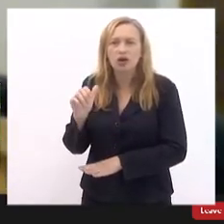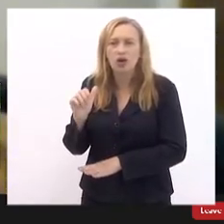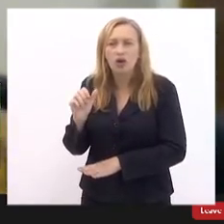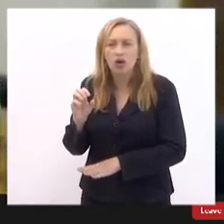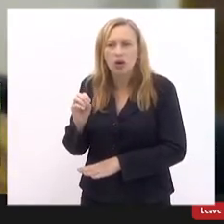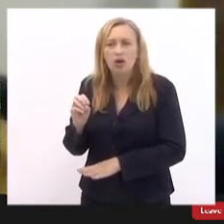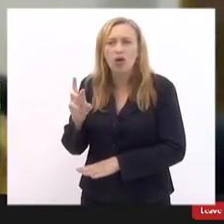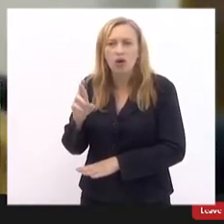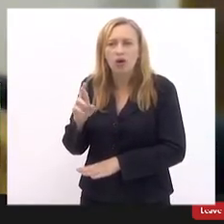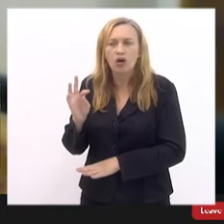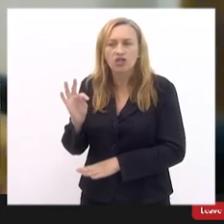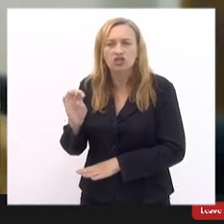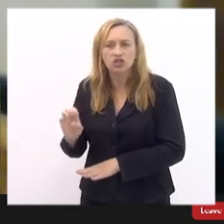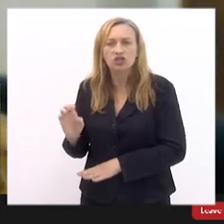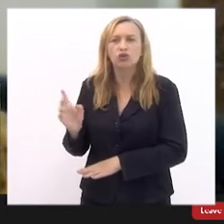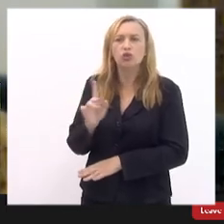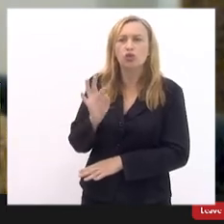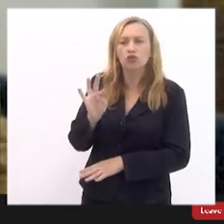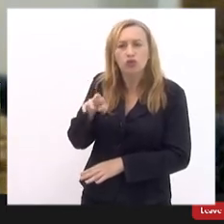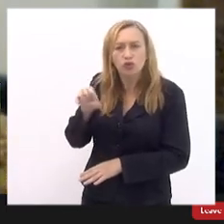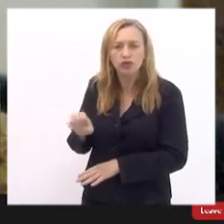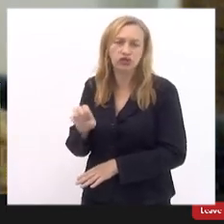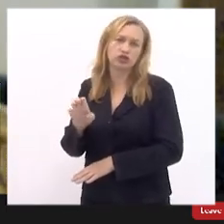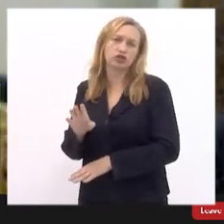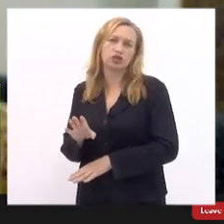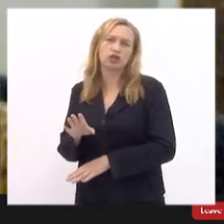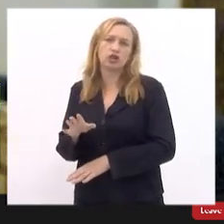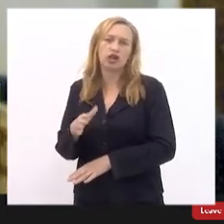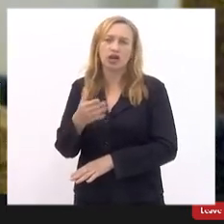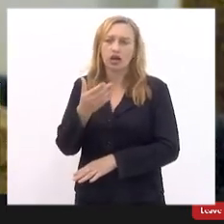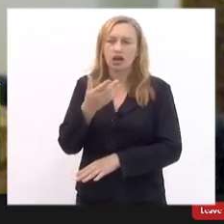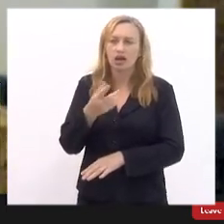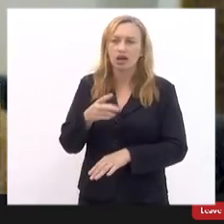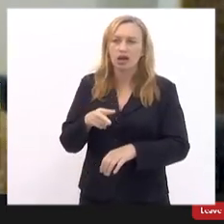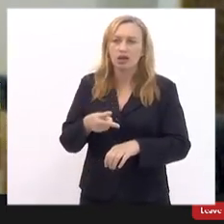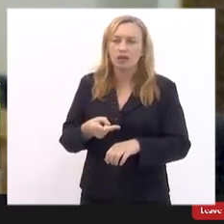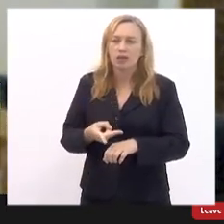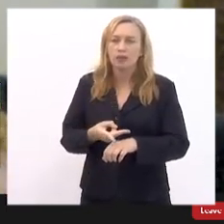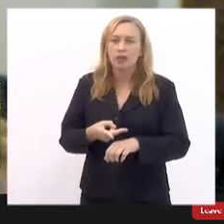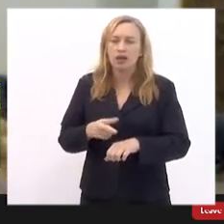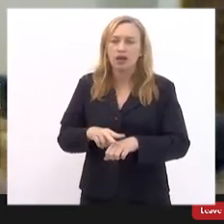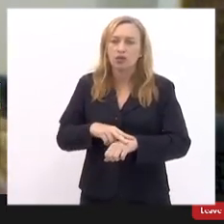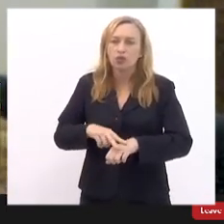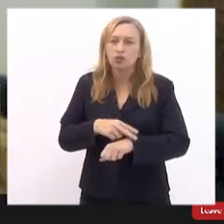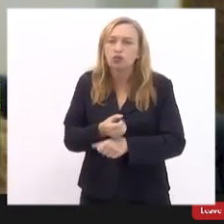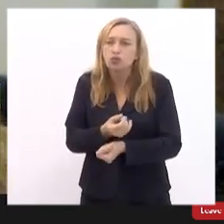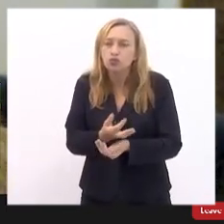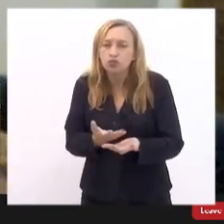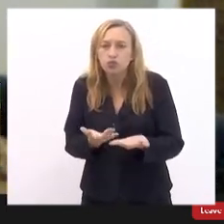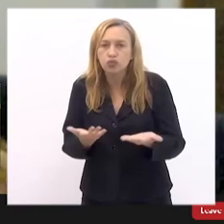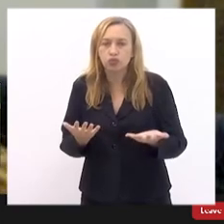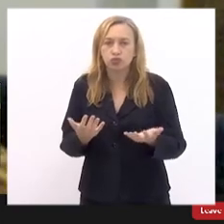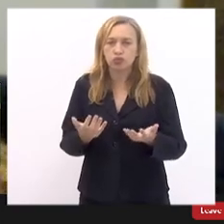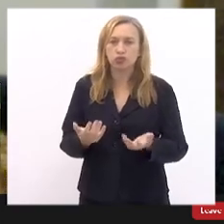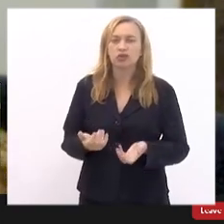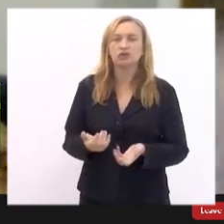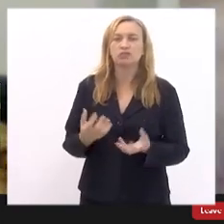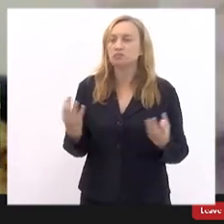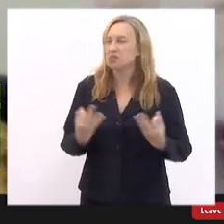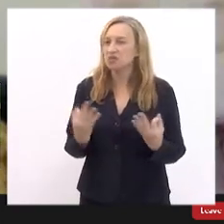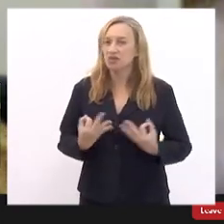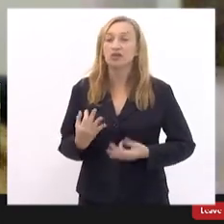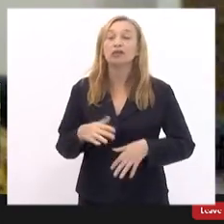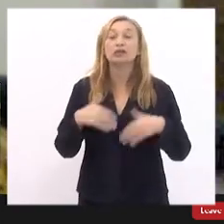de hortifruti, certo? Produzem alface e ampliaram, ocuparam de forma extraordinária.